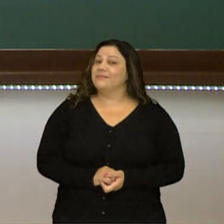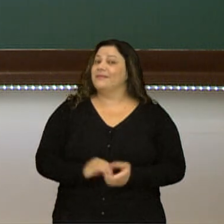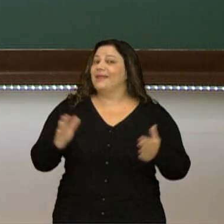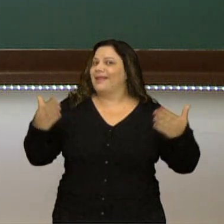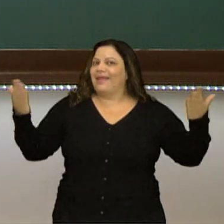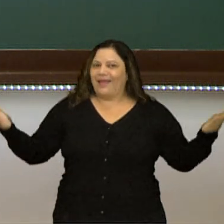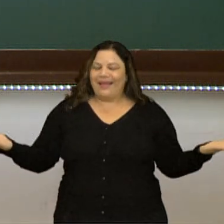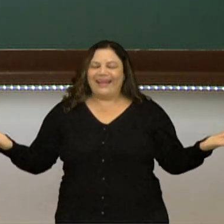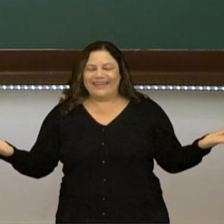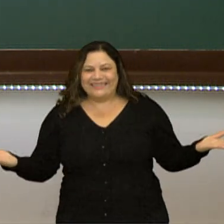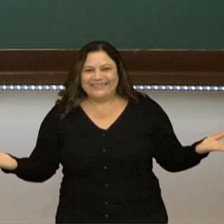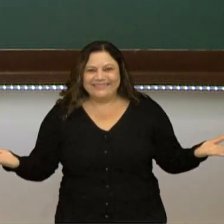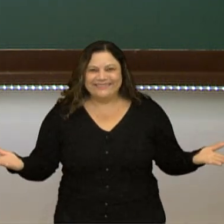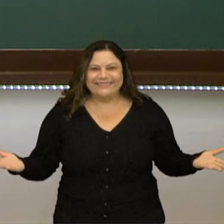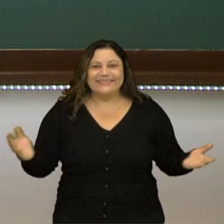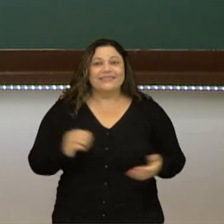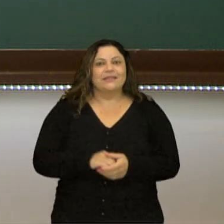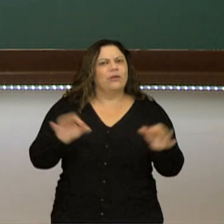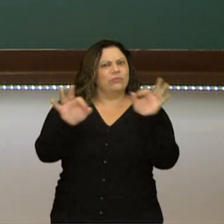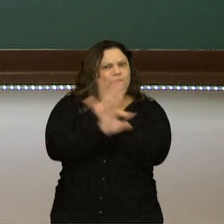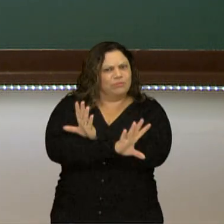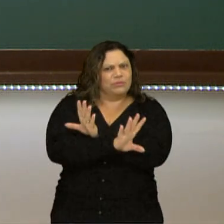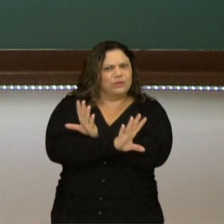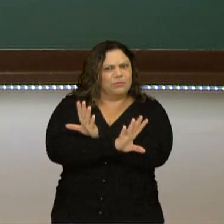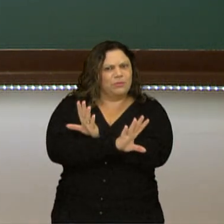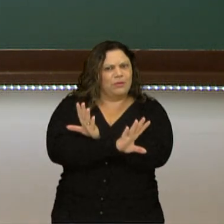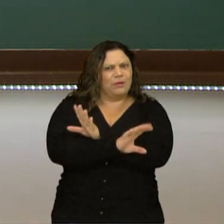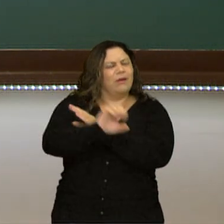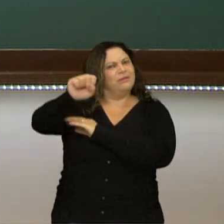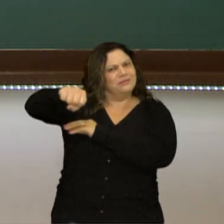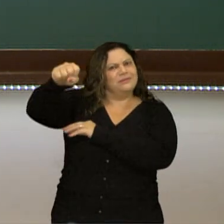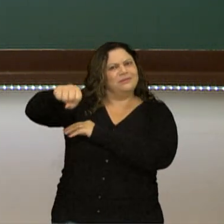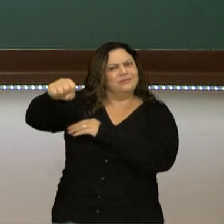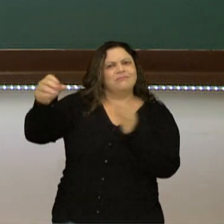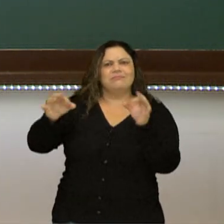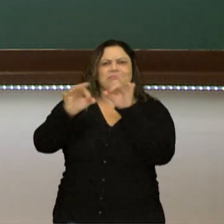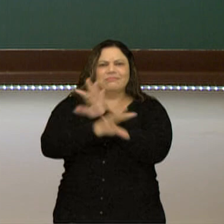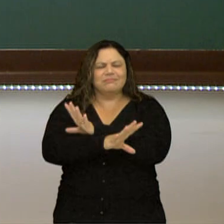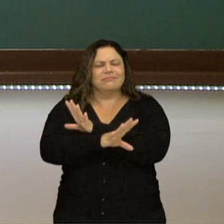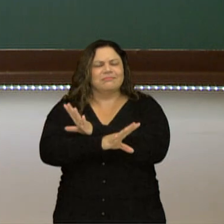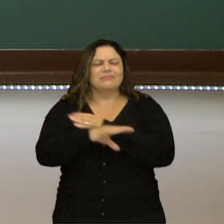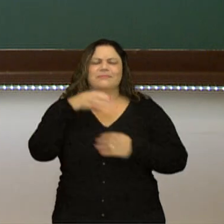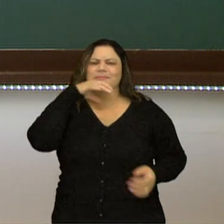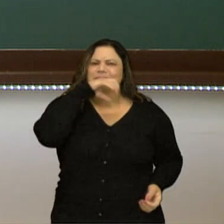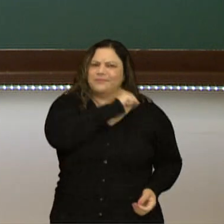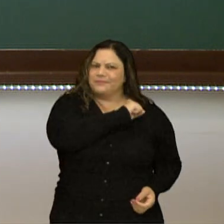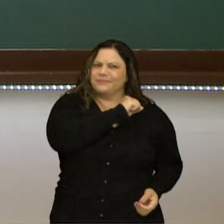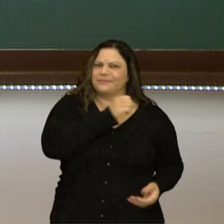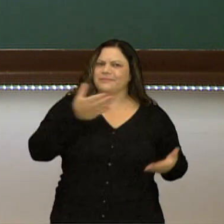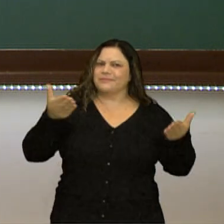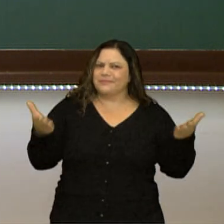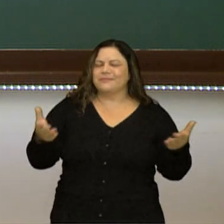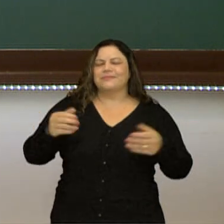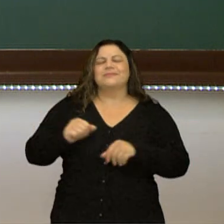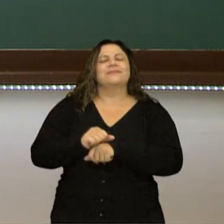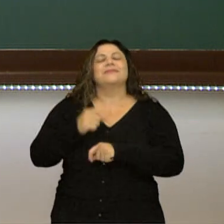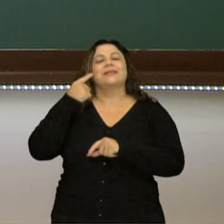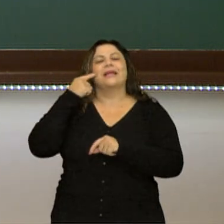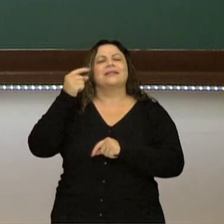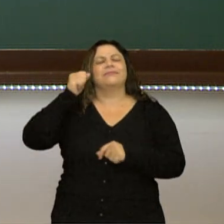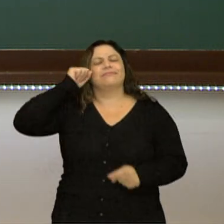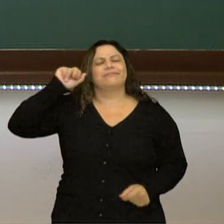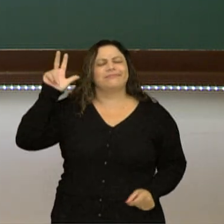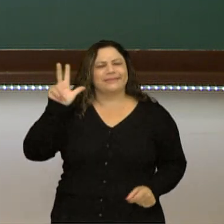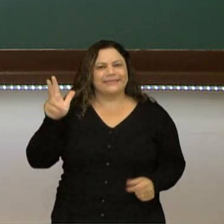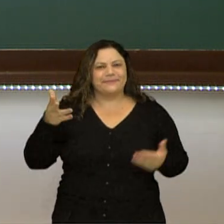E aí, meu querido, e aí, minha querida? Terminou? Claro que terminou, né? Sempre rápido, sempre esperto, esperta aí,